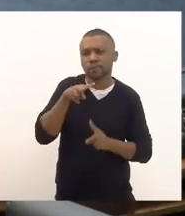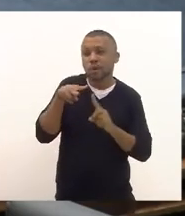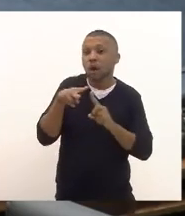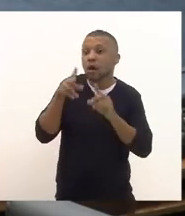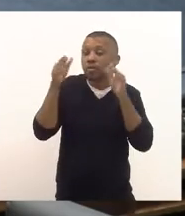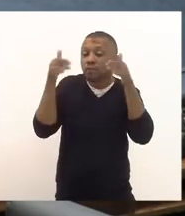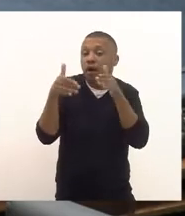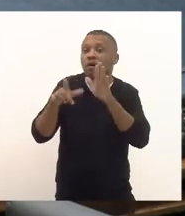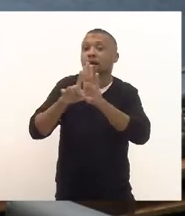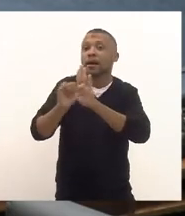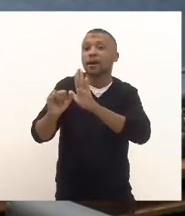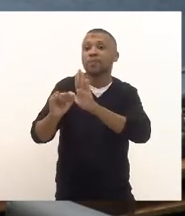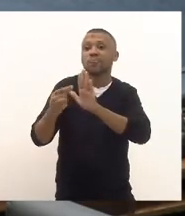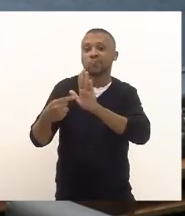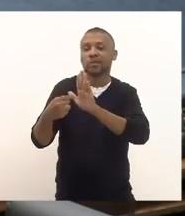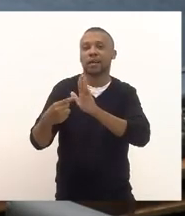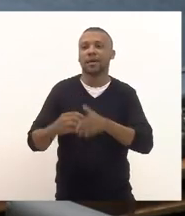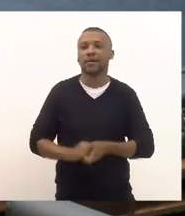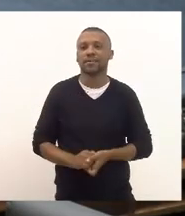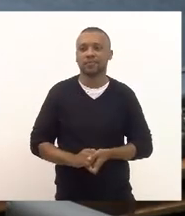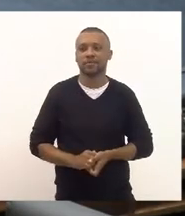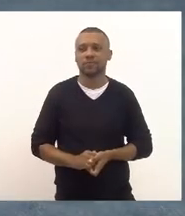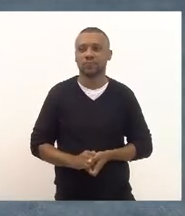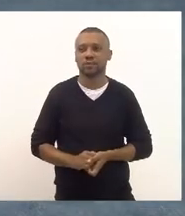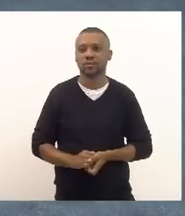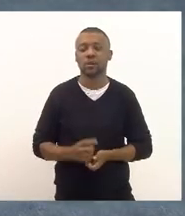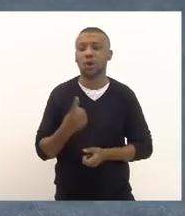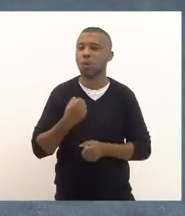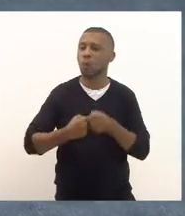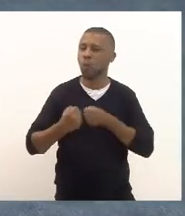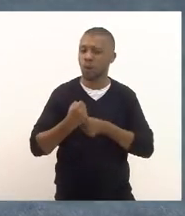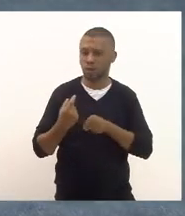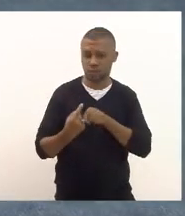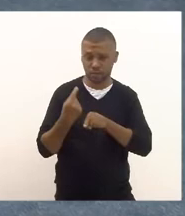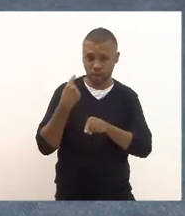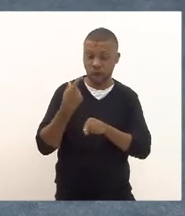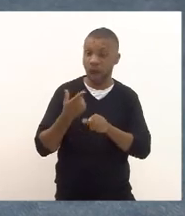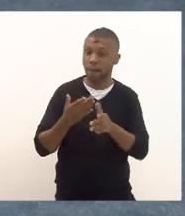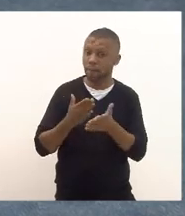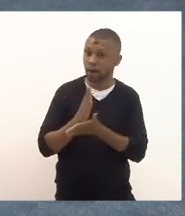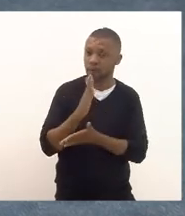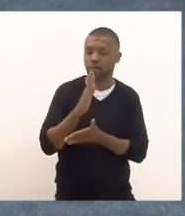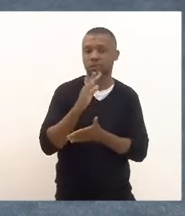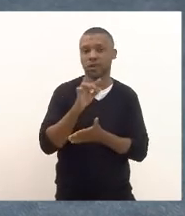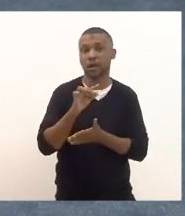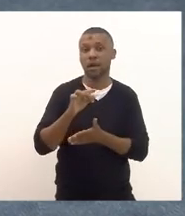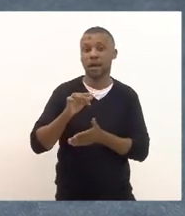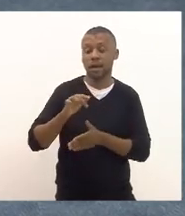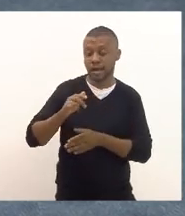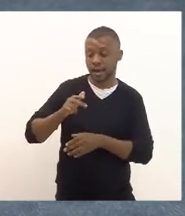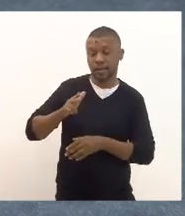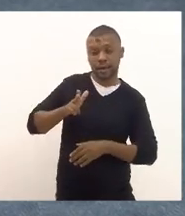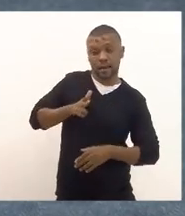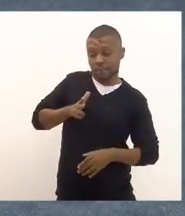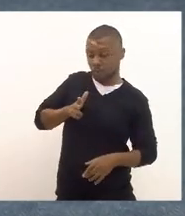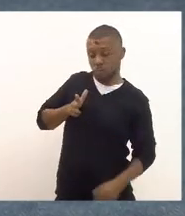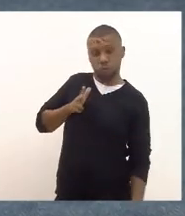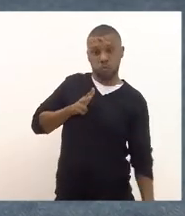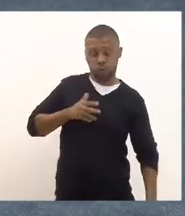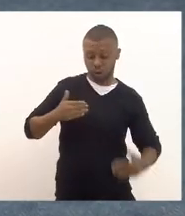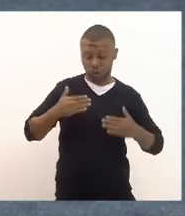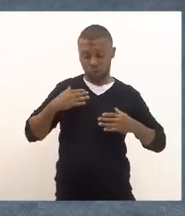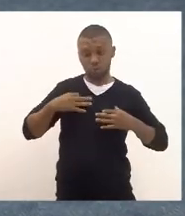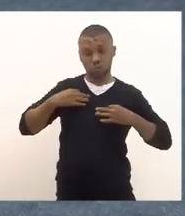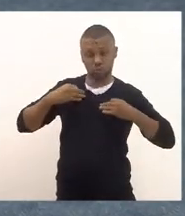vista legal e nós um ano atrás aprovamos a lei da câmera nos uniformes não foi implantado até